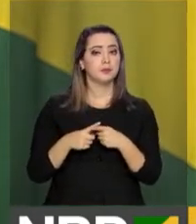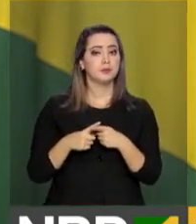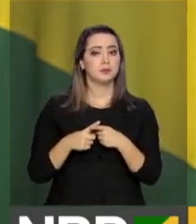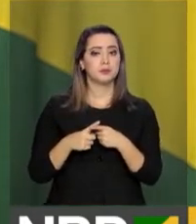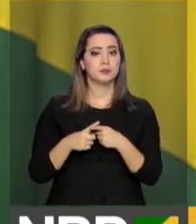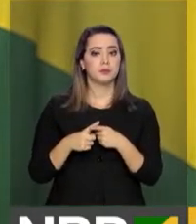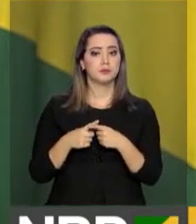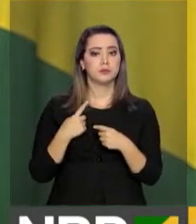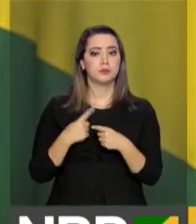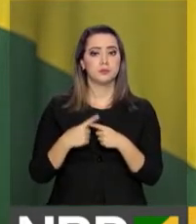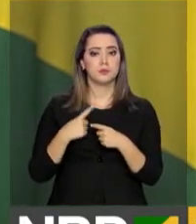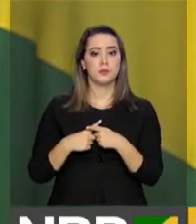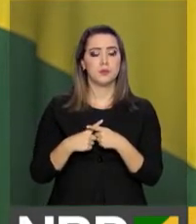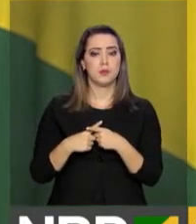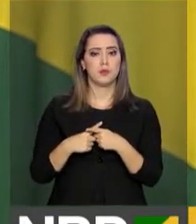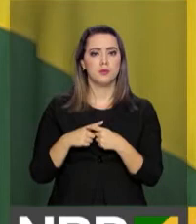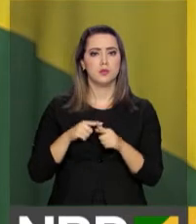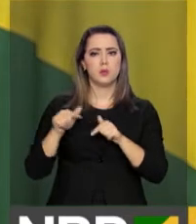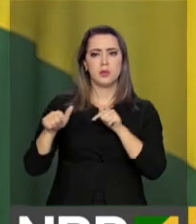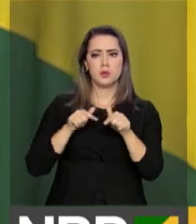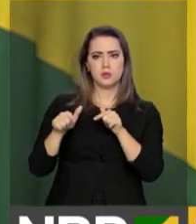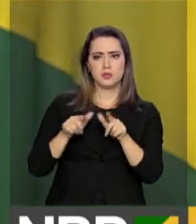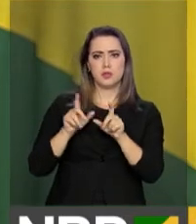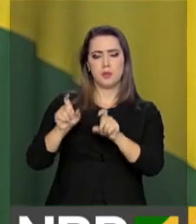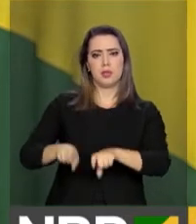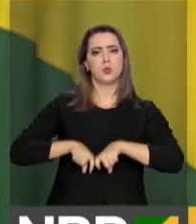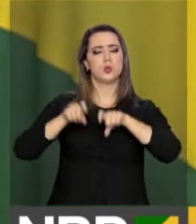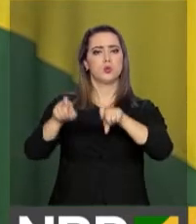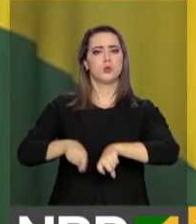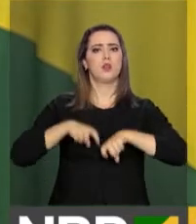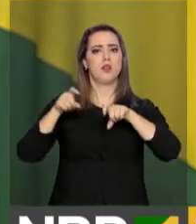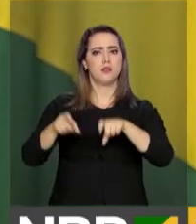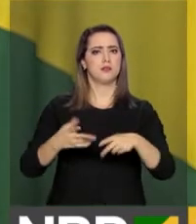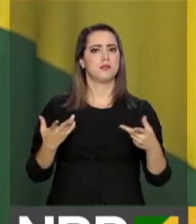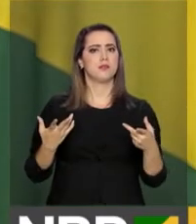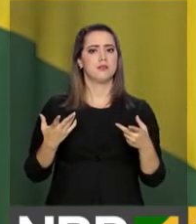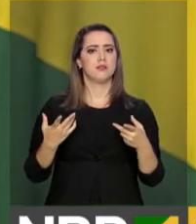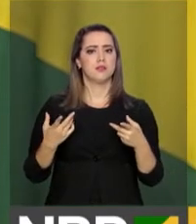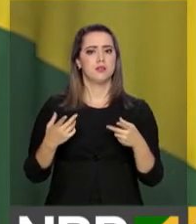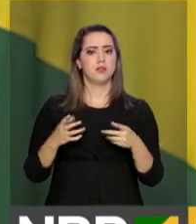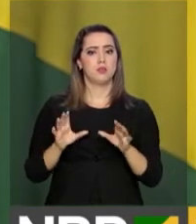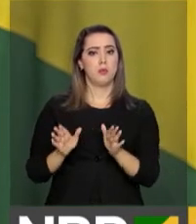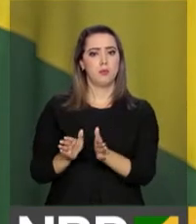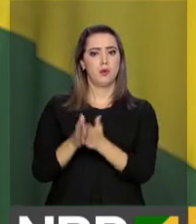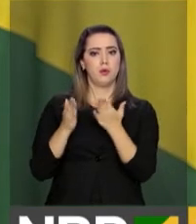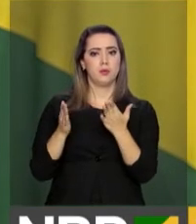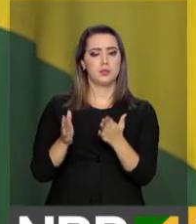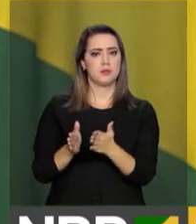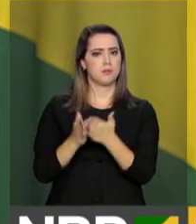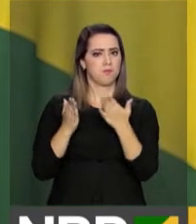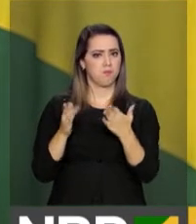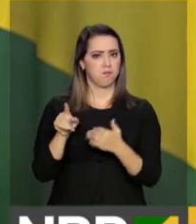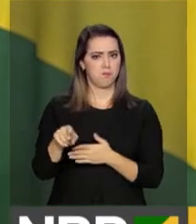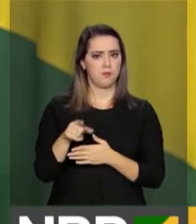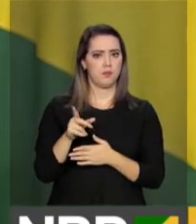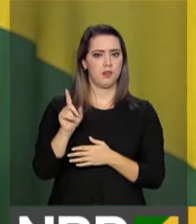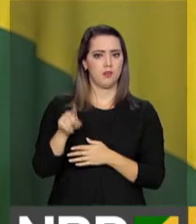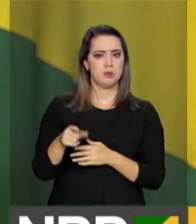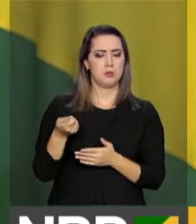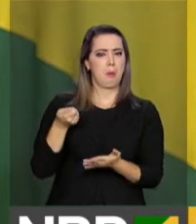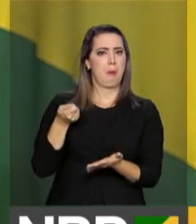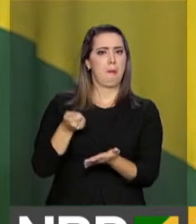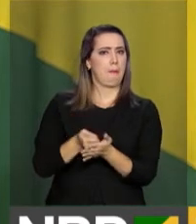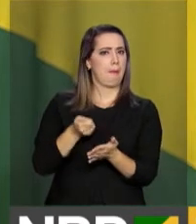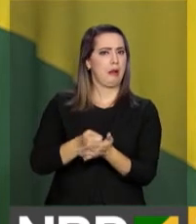porque os trabalhadores rurais são pobres são apenados